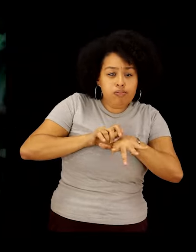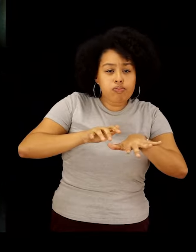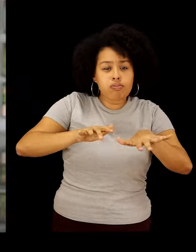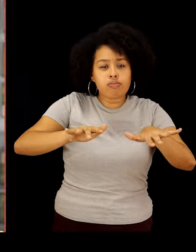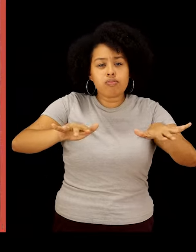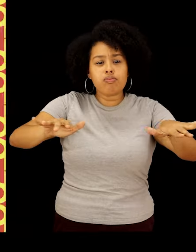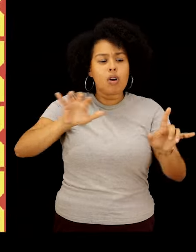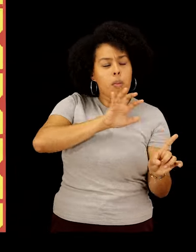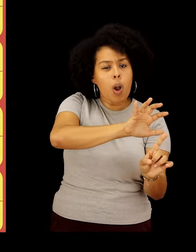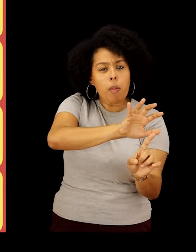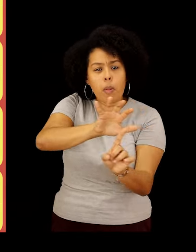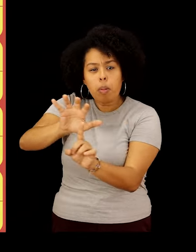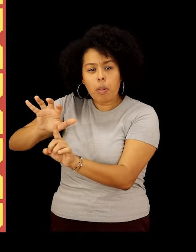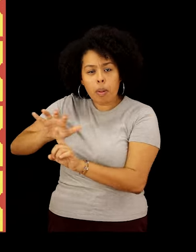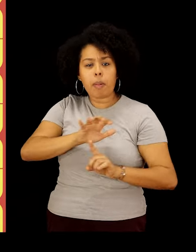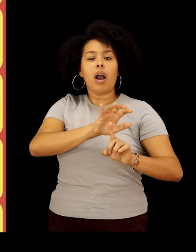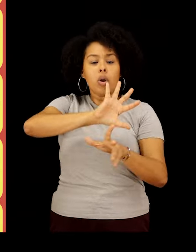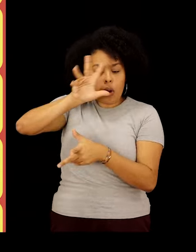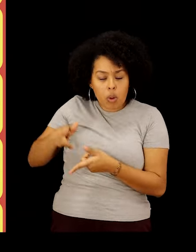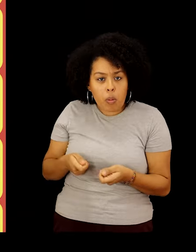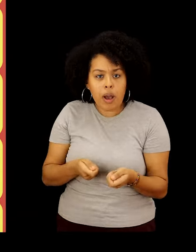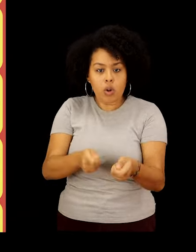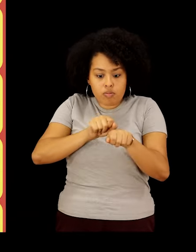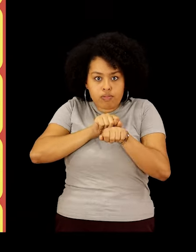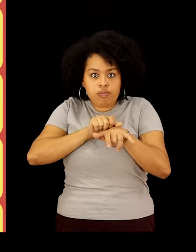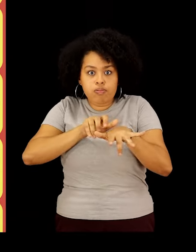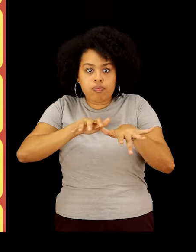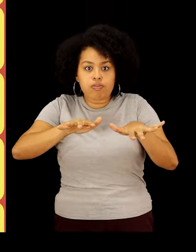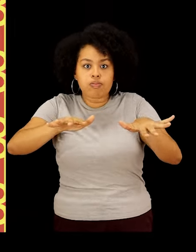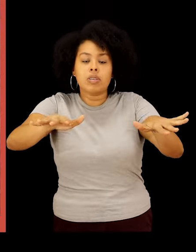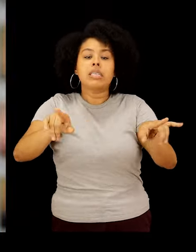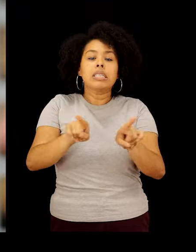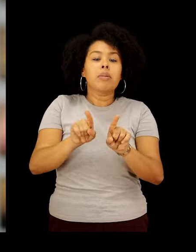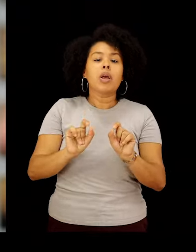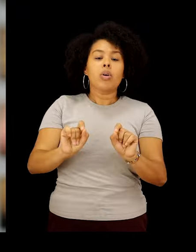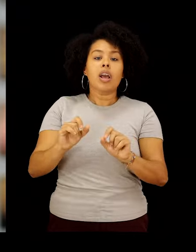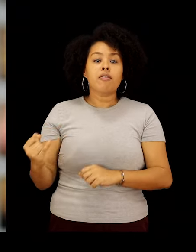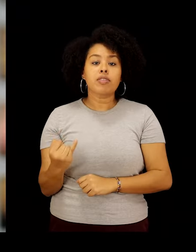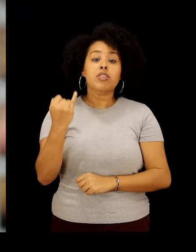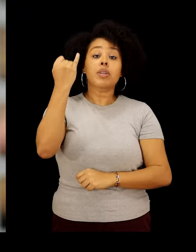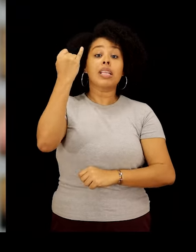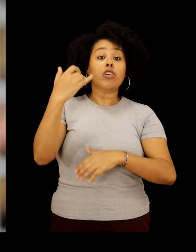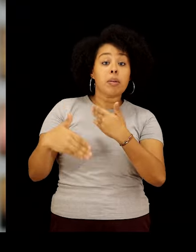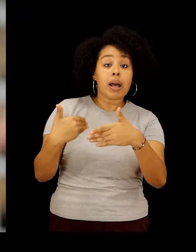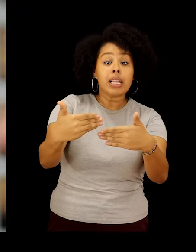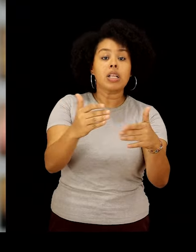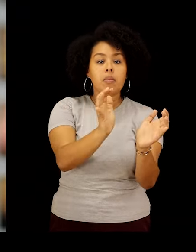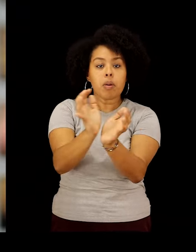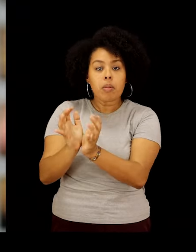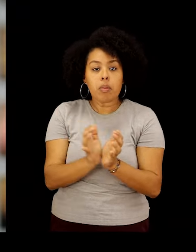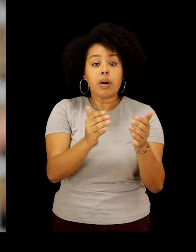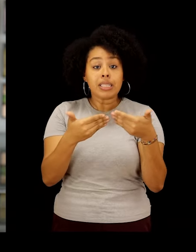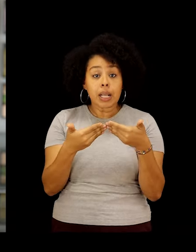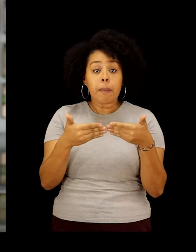Então floresce essa união desses maracatus, floresce a importância dos maracatus dessas nações na